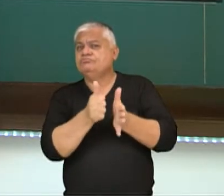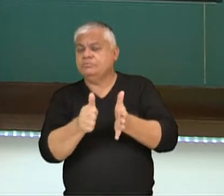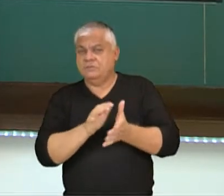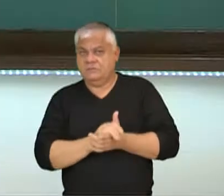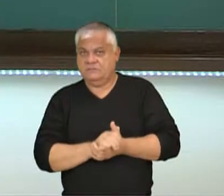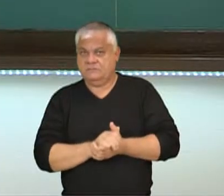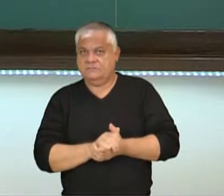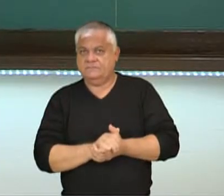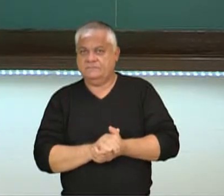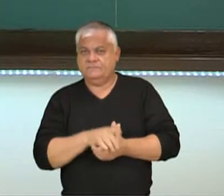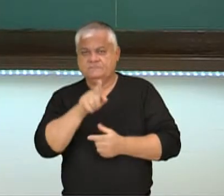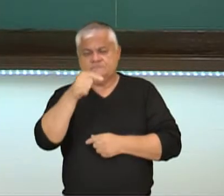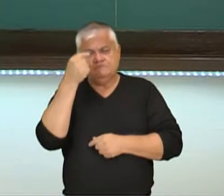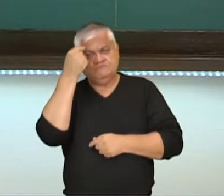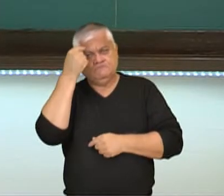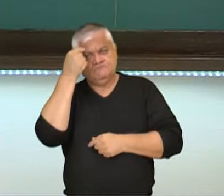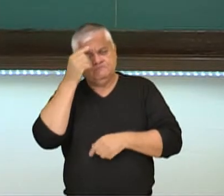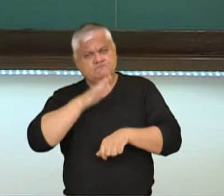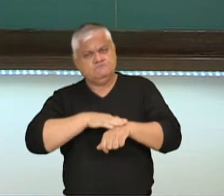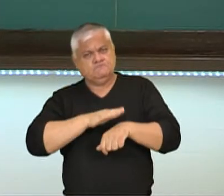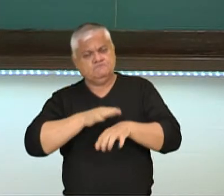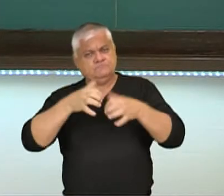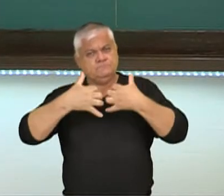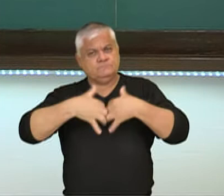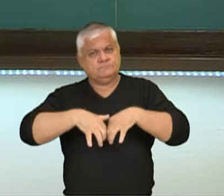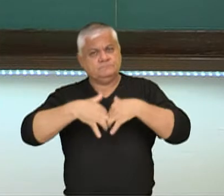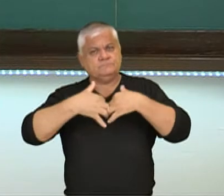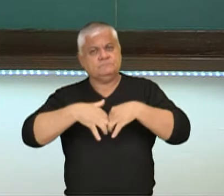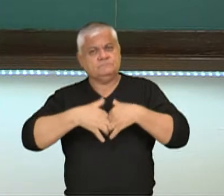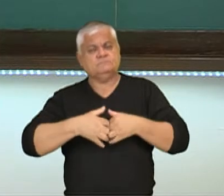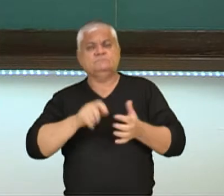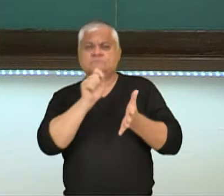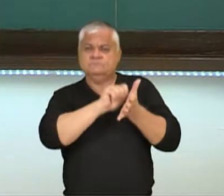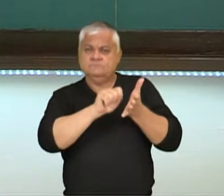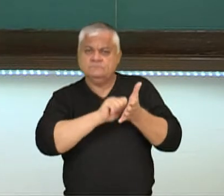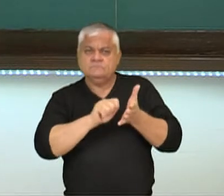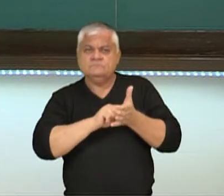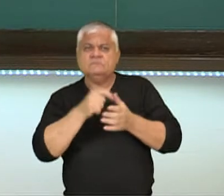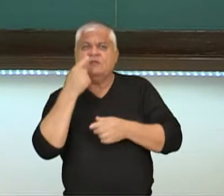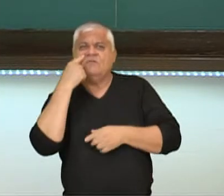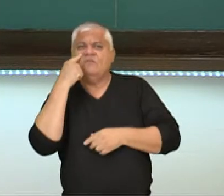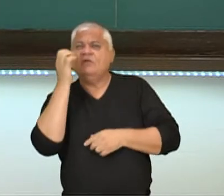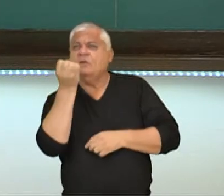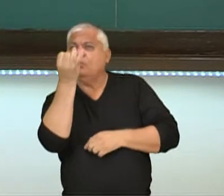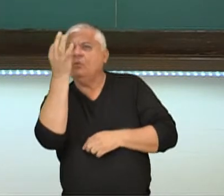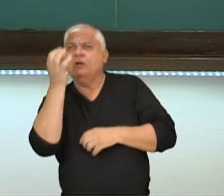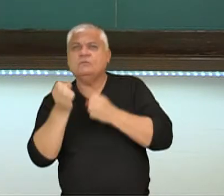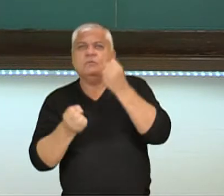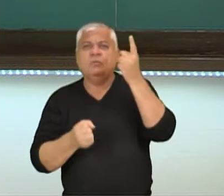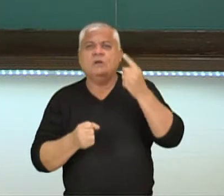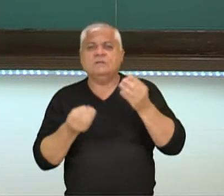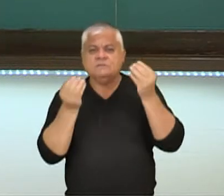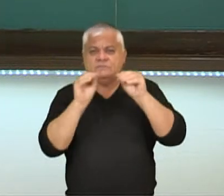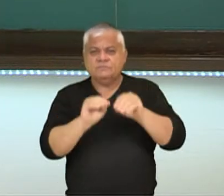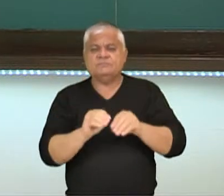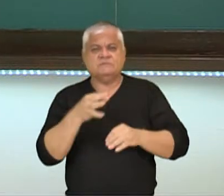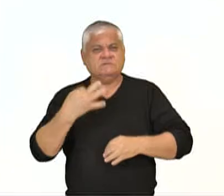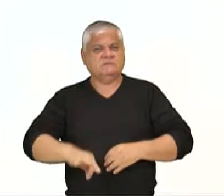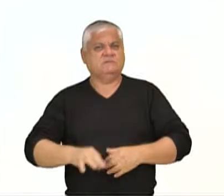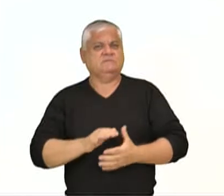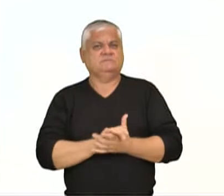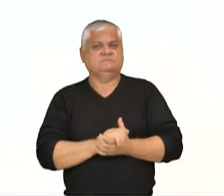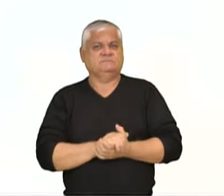Pessoal, você vai ter um tempo e faça bonitinho, pega os dados, use a equação e eu espero que você acerte.